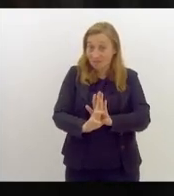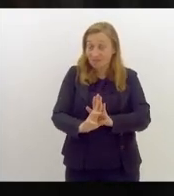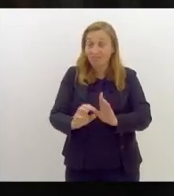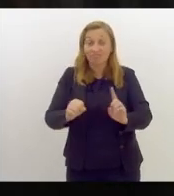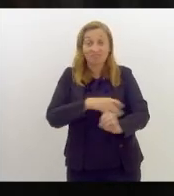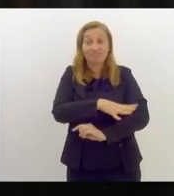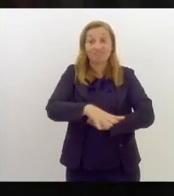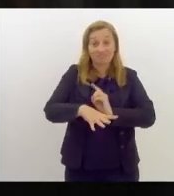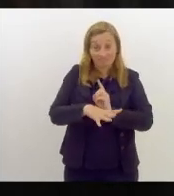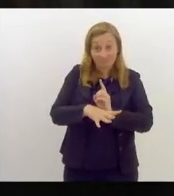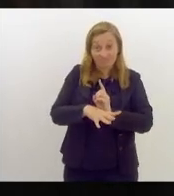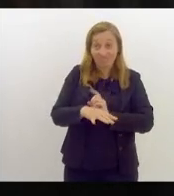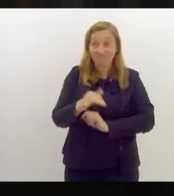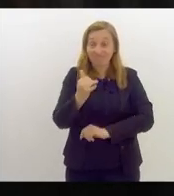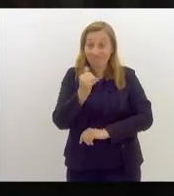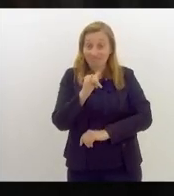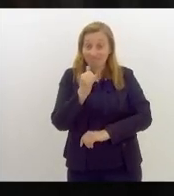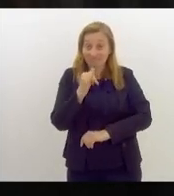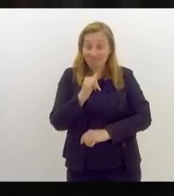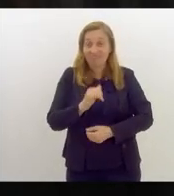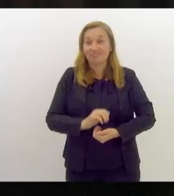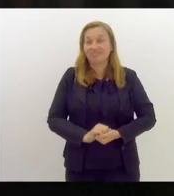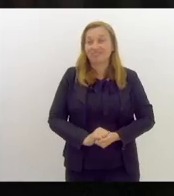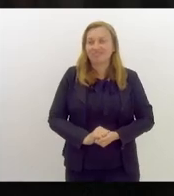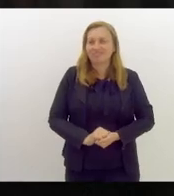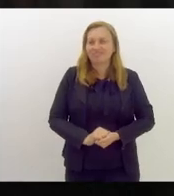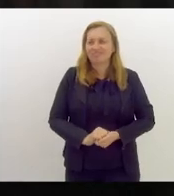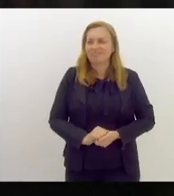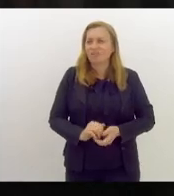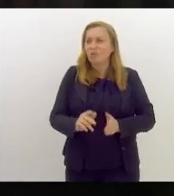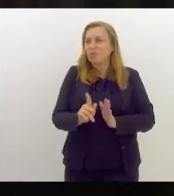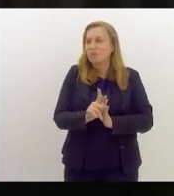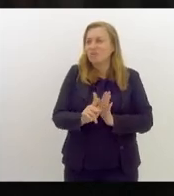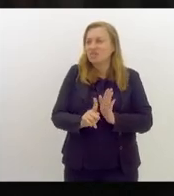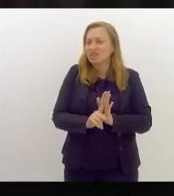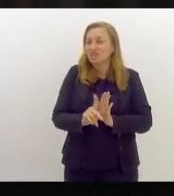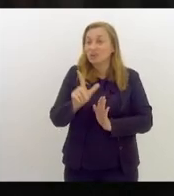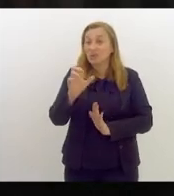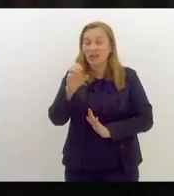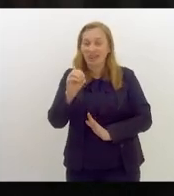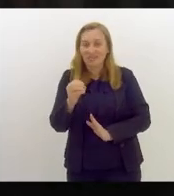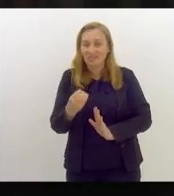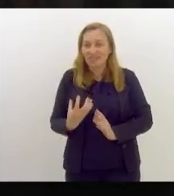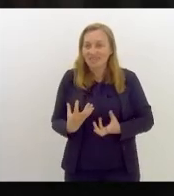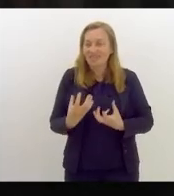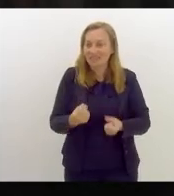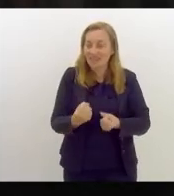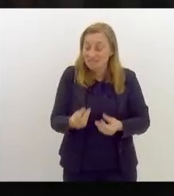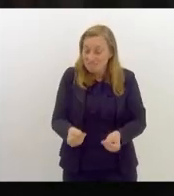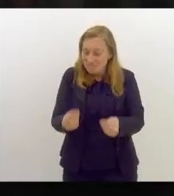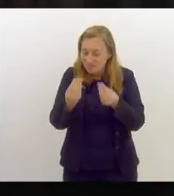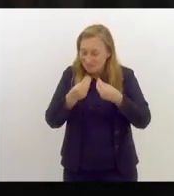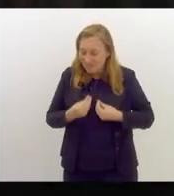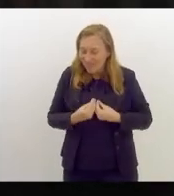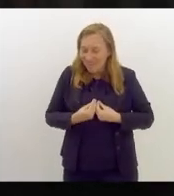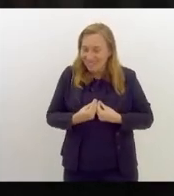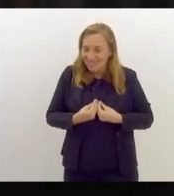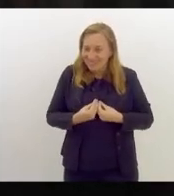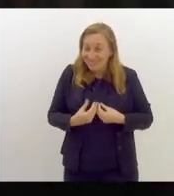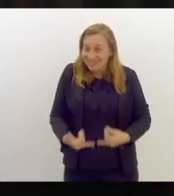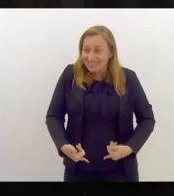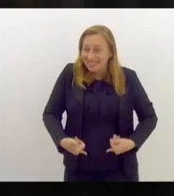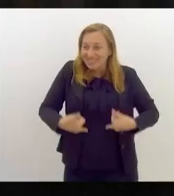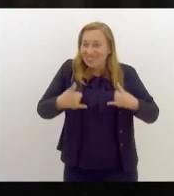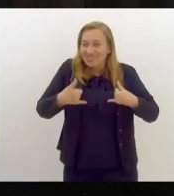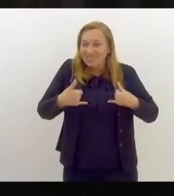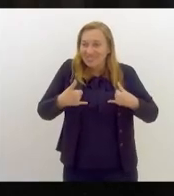Feminina que acataram o projeto do Léo e me deram essa essa honra